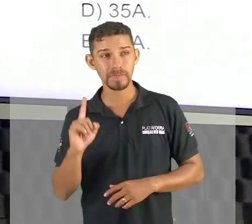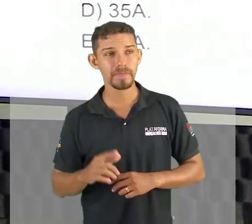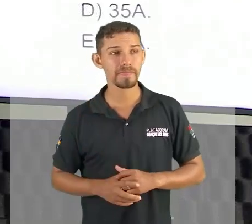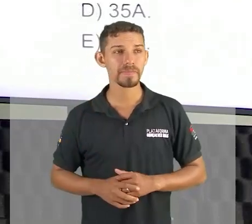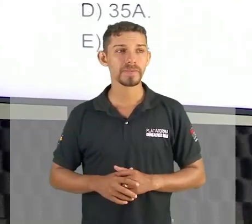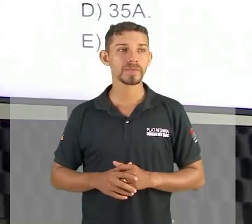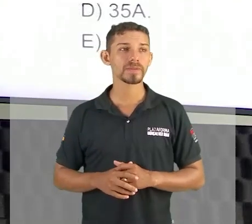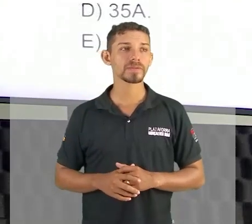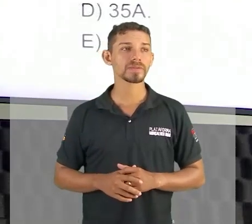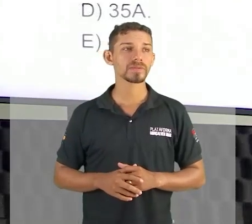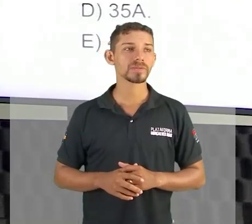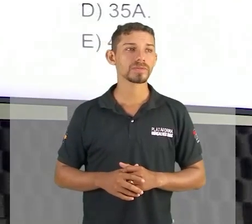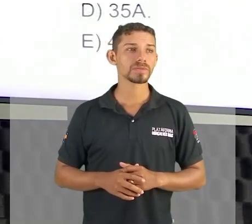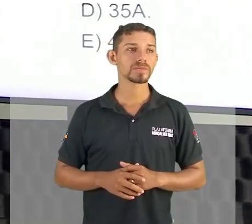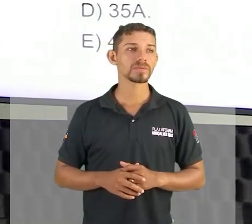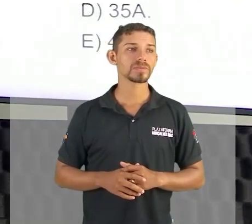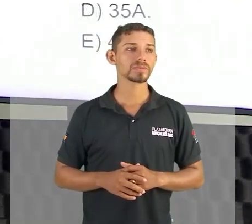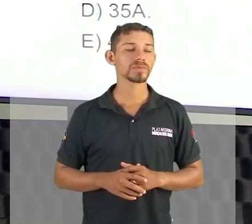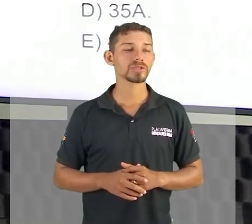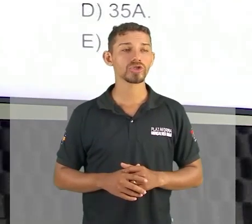chamar ela de